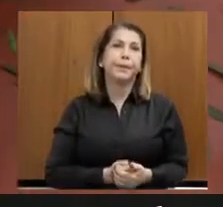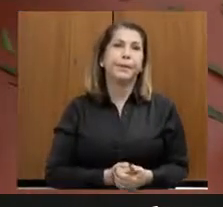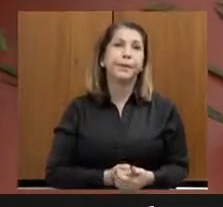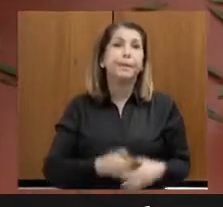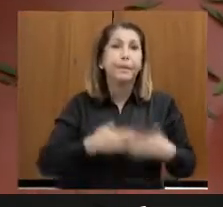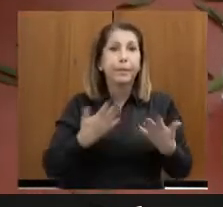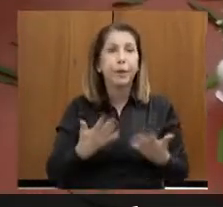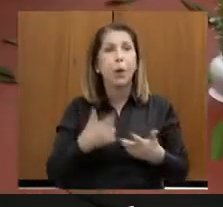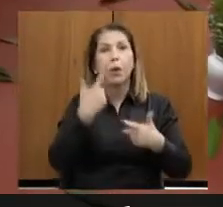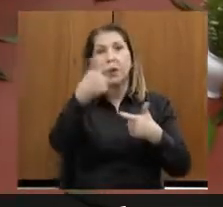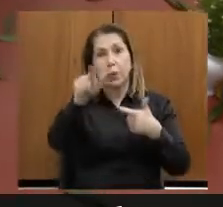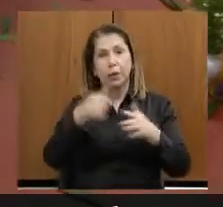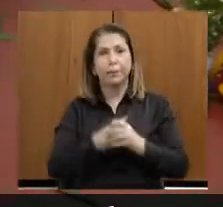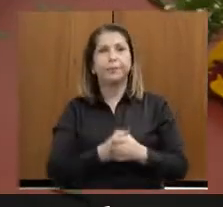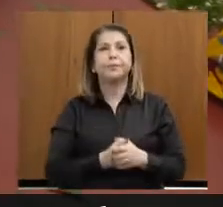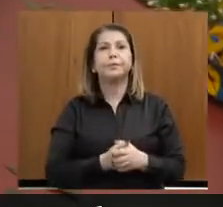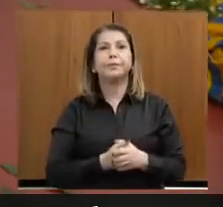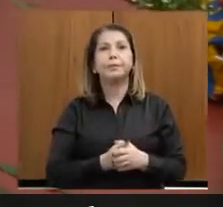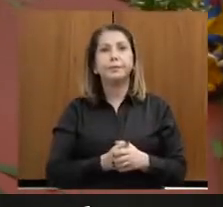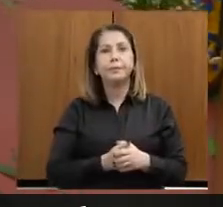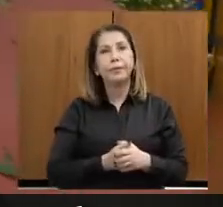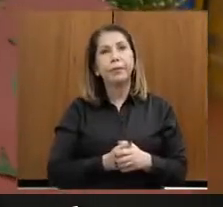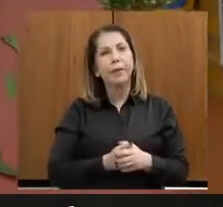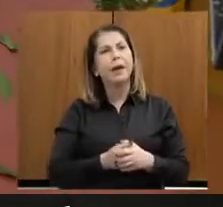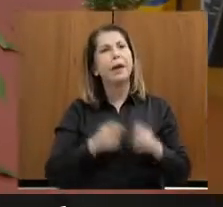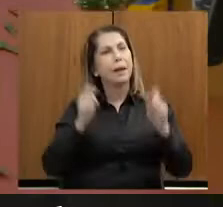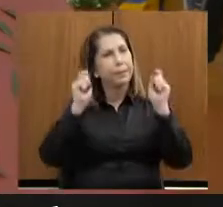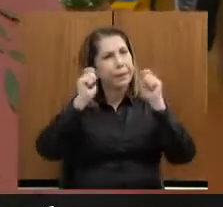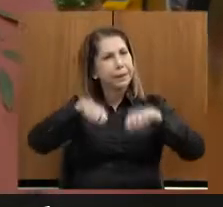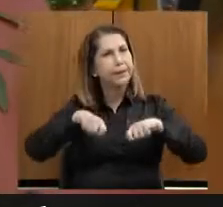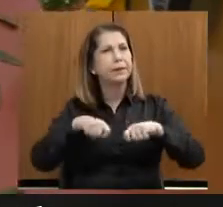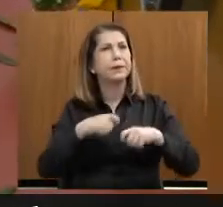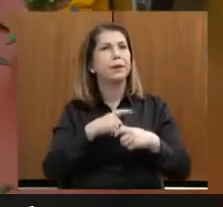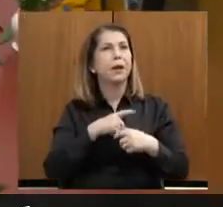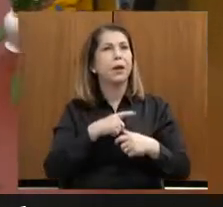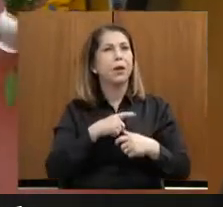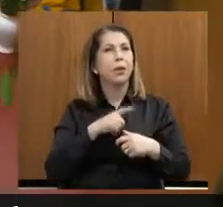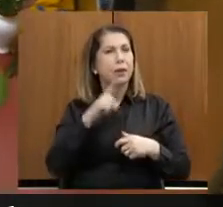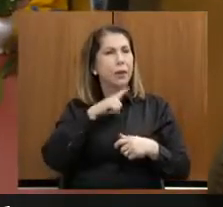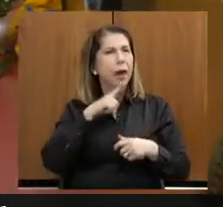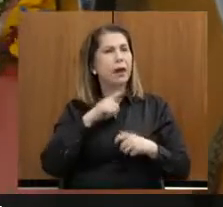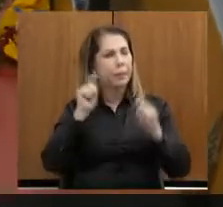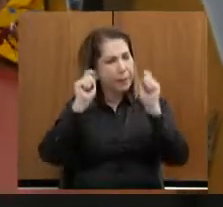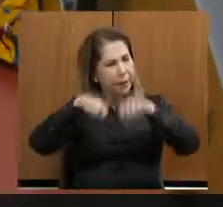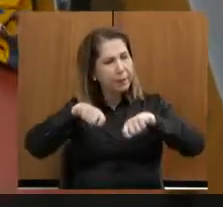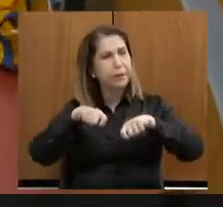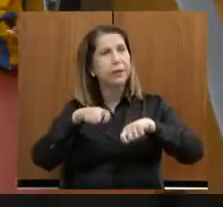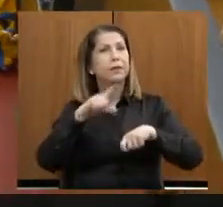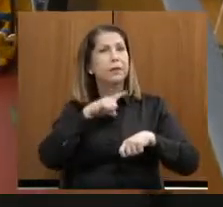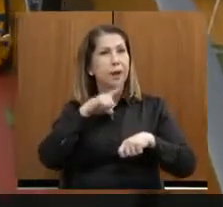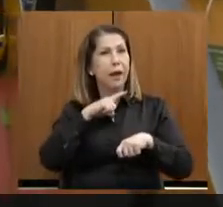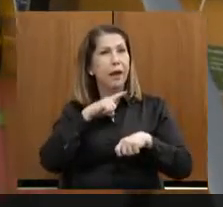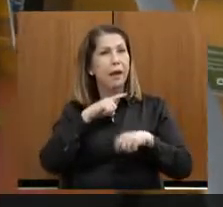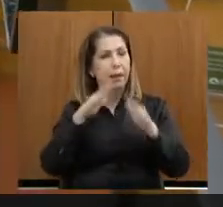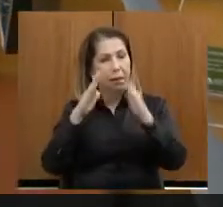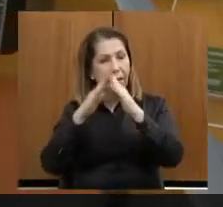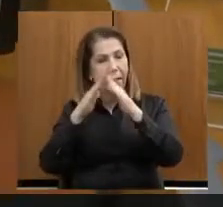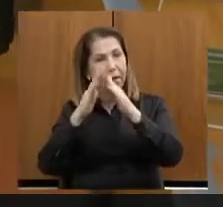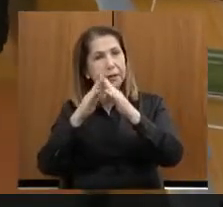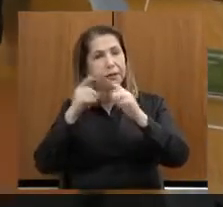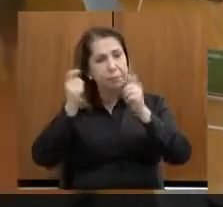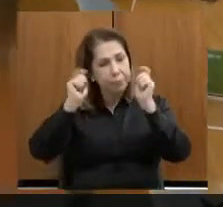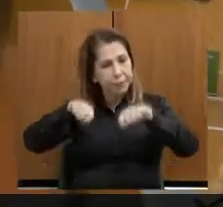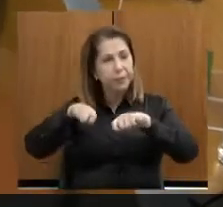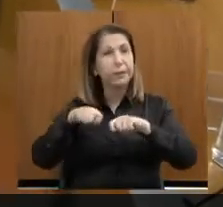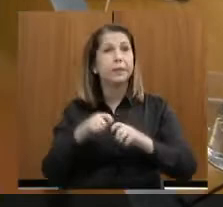e outra coisa que eu achei interessante falando de capacitação acho que tentei capacitação das casas